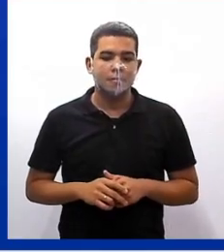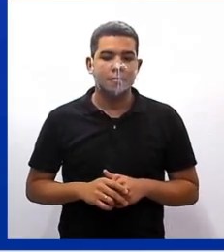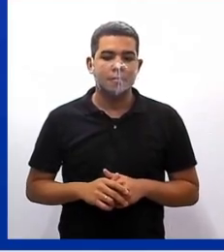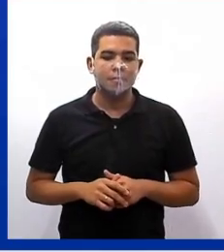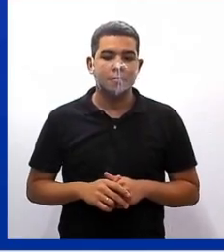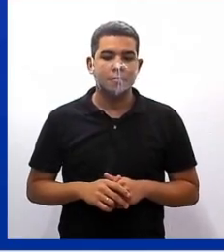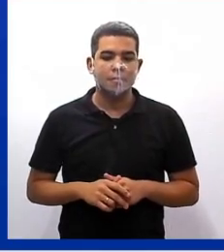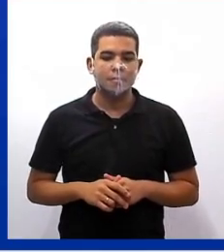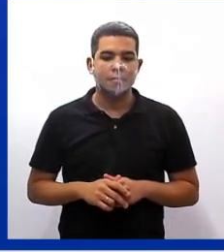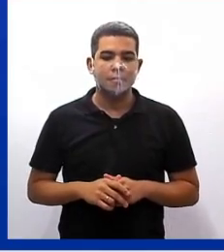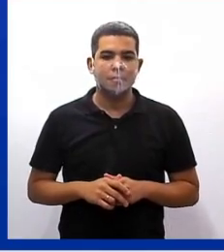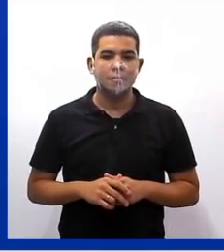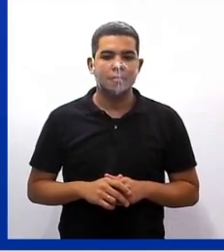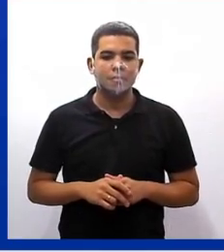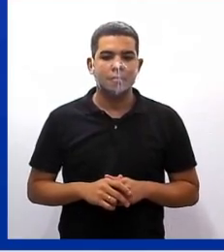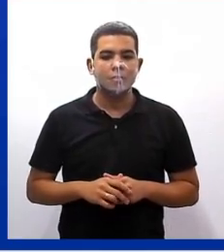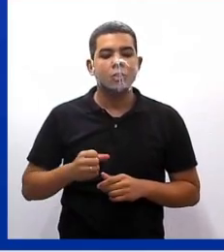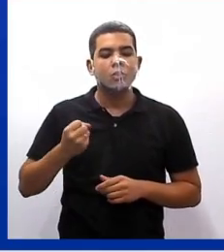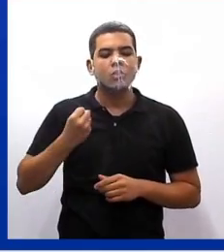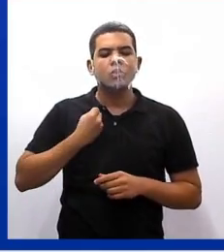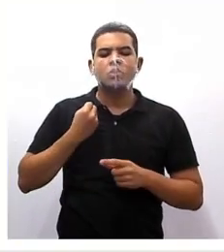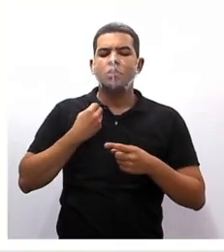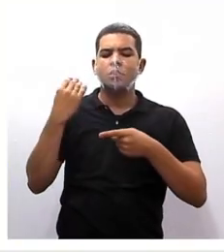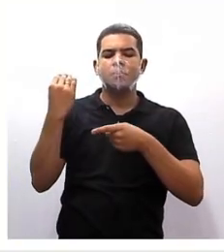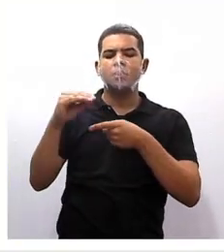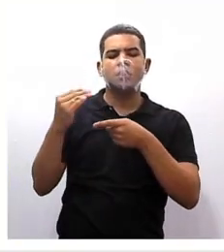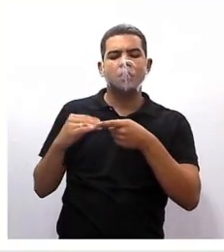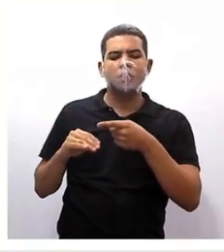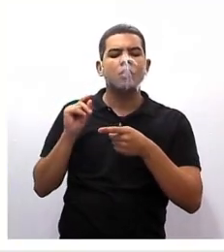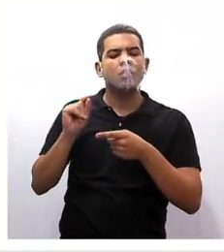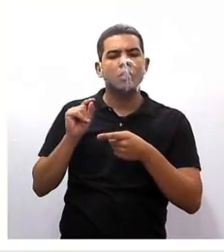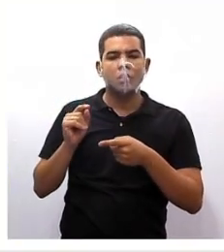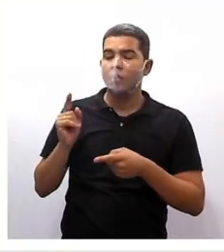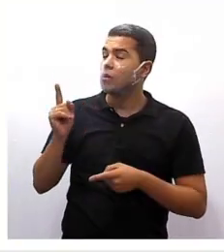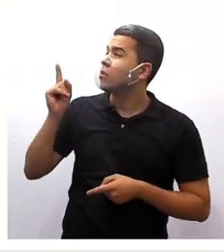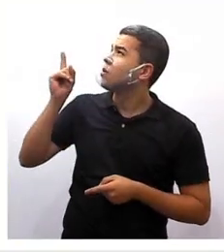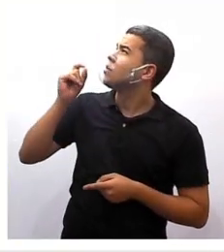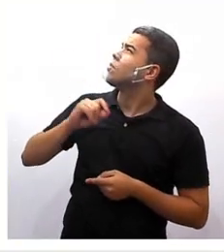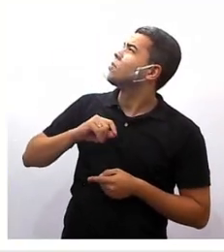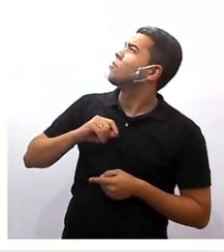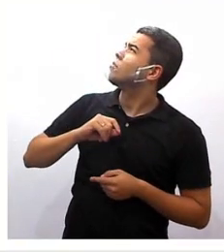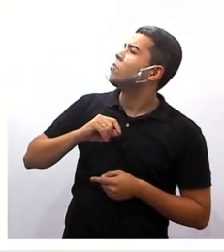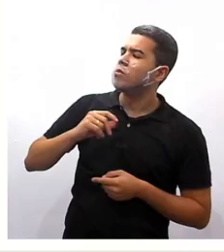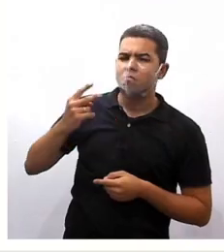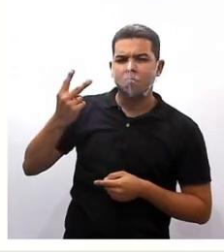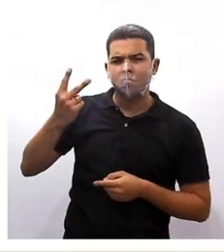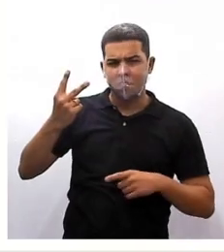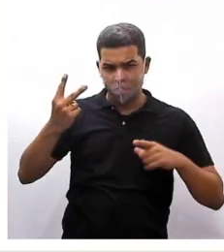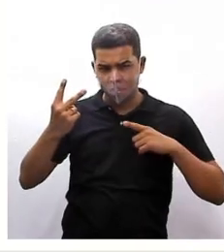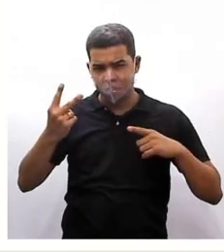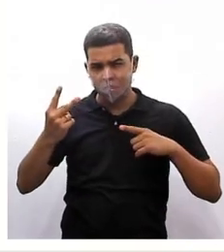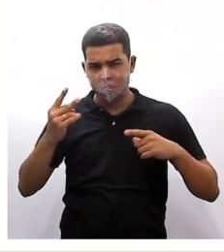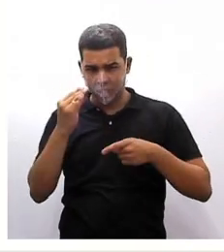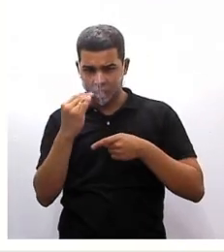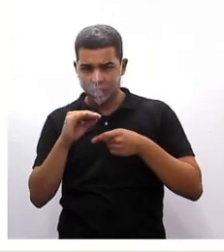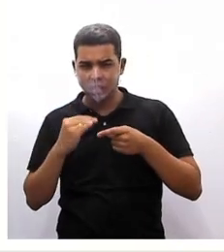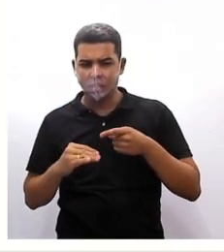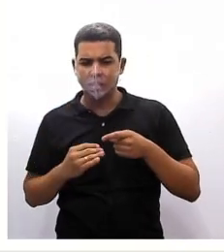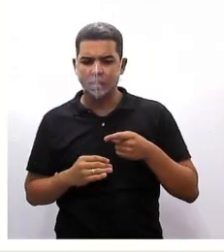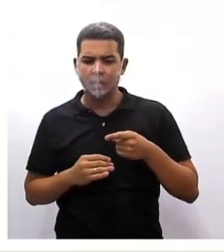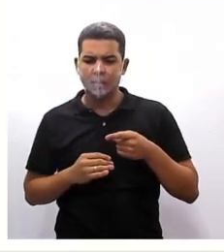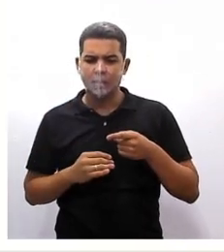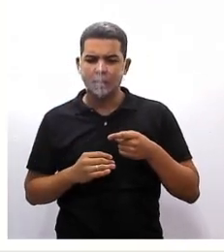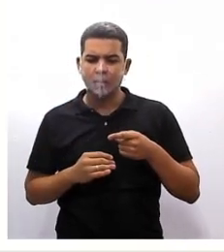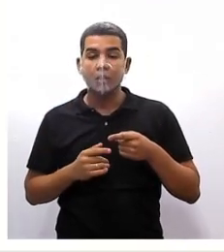ó, números racionais. Então, ó, o 2 é um número racional? Aí